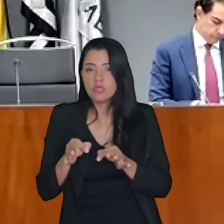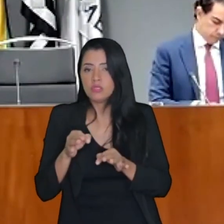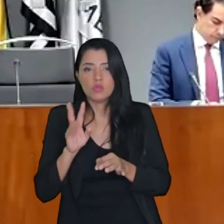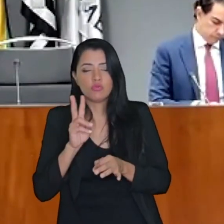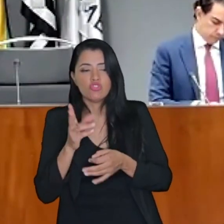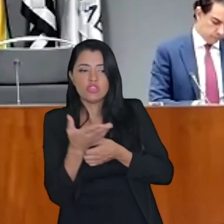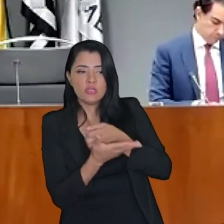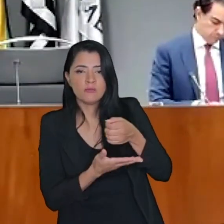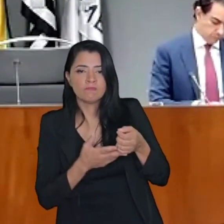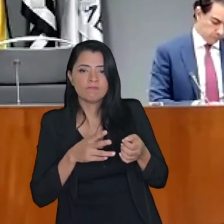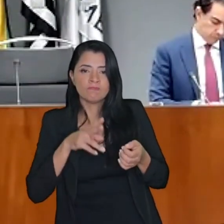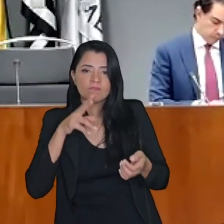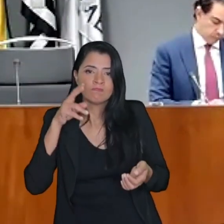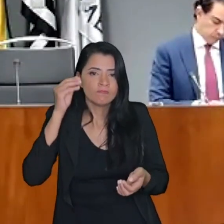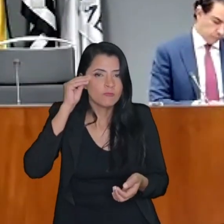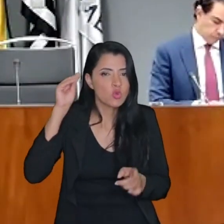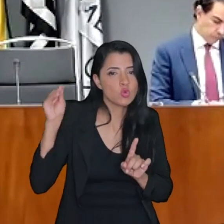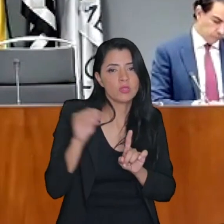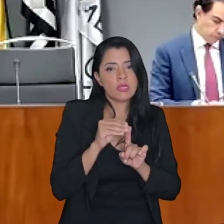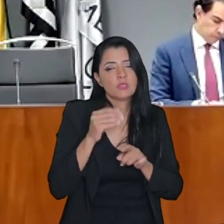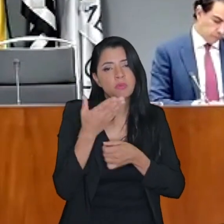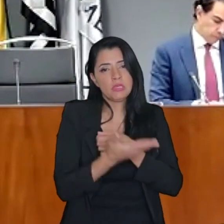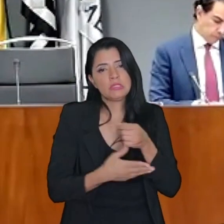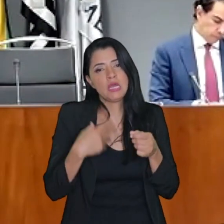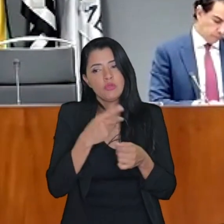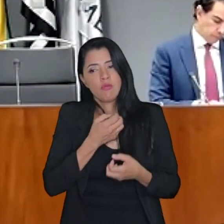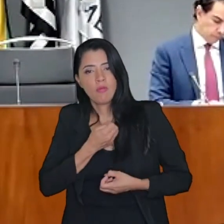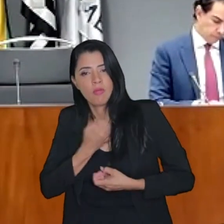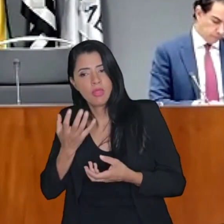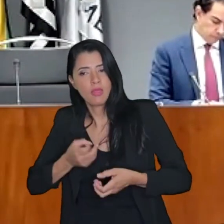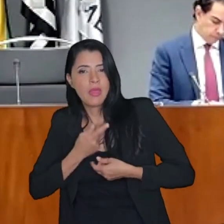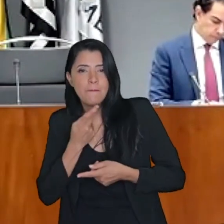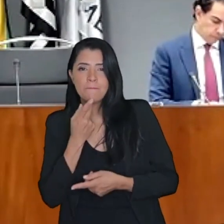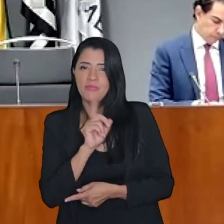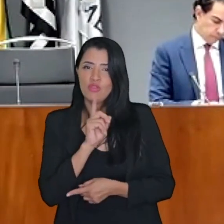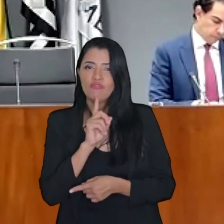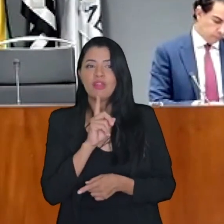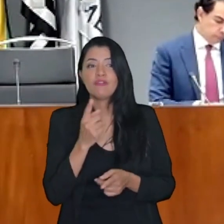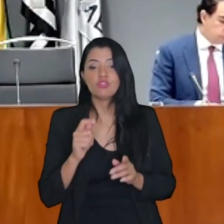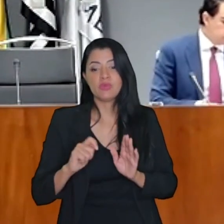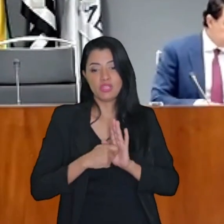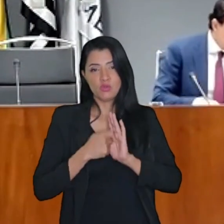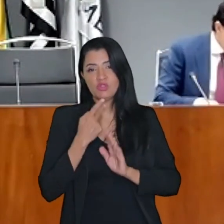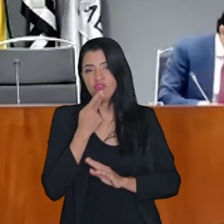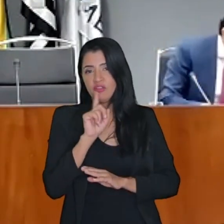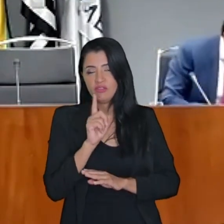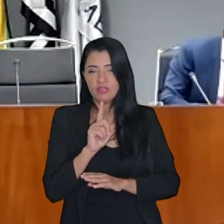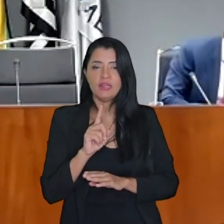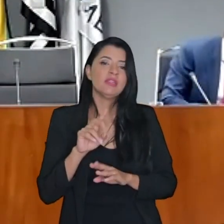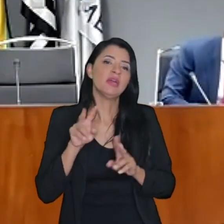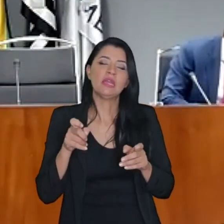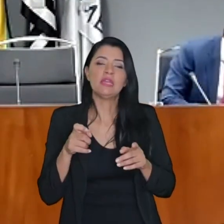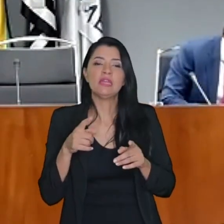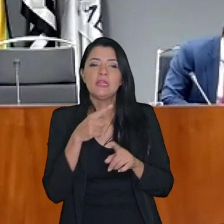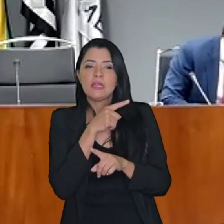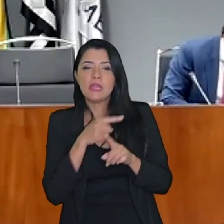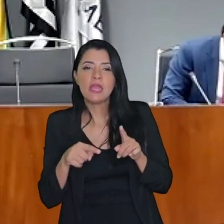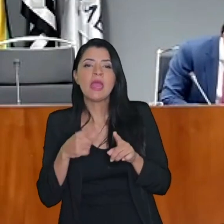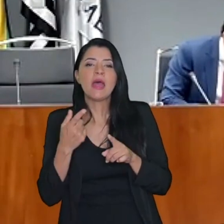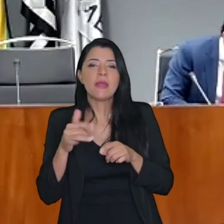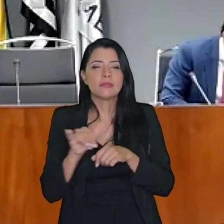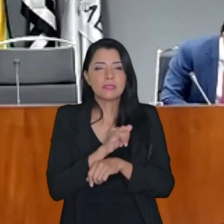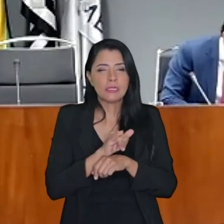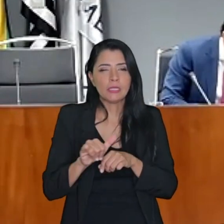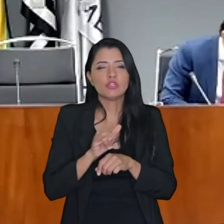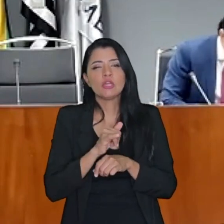condenação exclusivamente na colaboração, mas não falava nada sobre o recebimento da denúncia e sobre a decretação de medidas